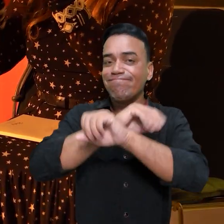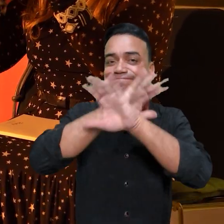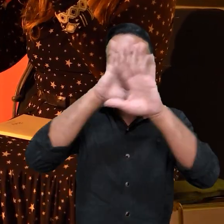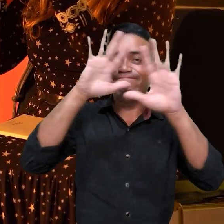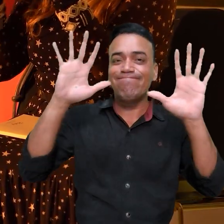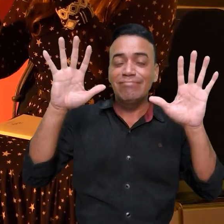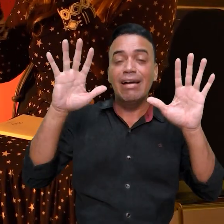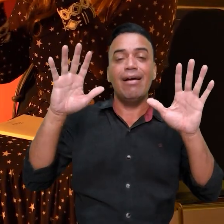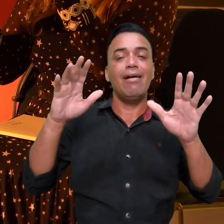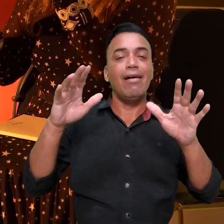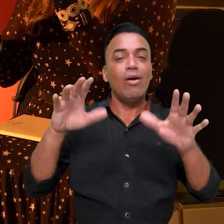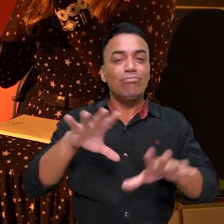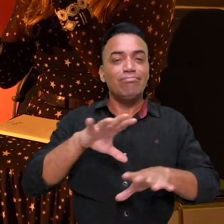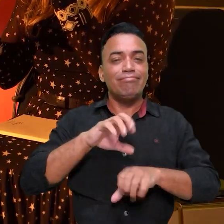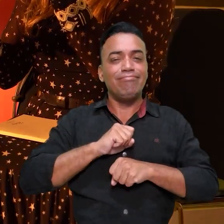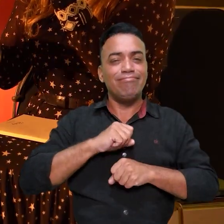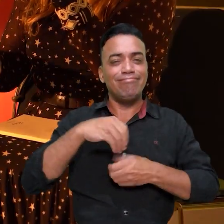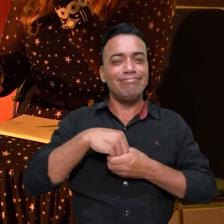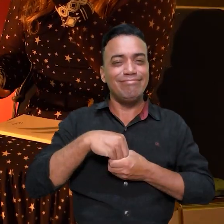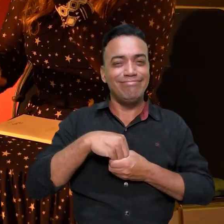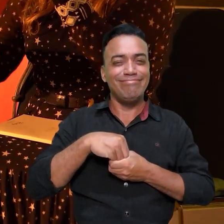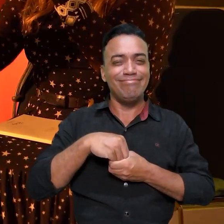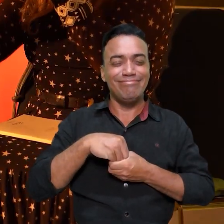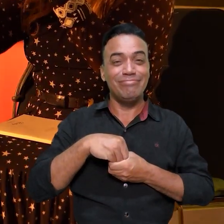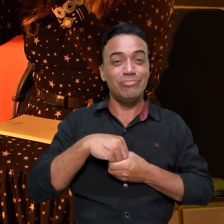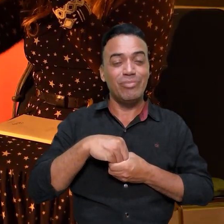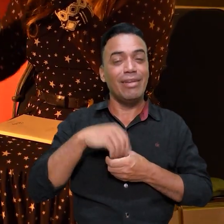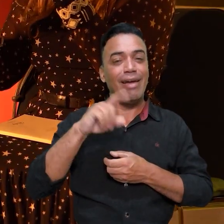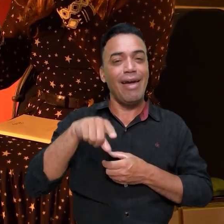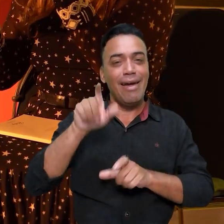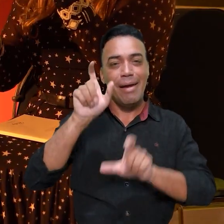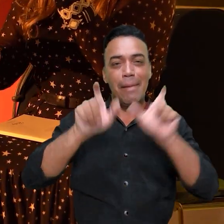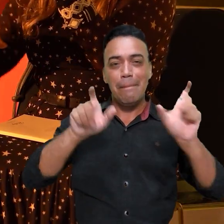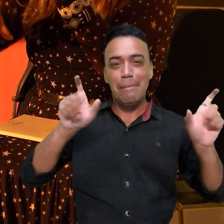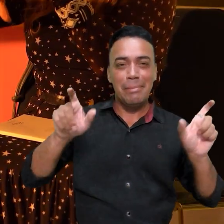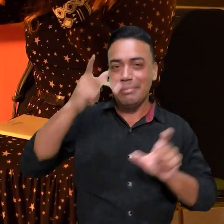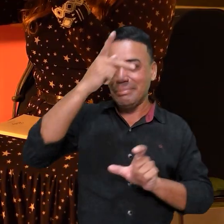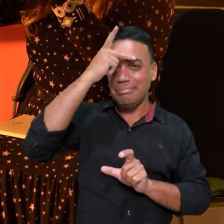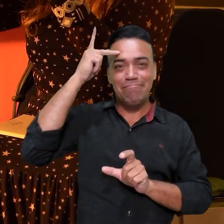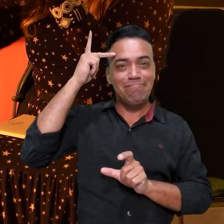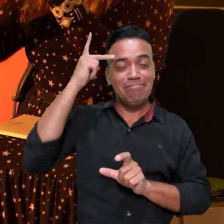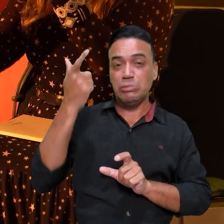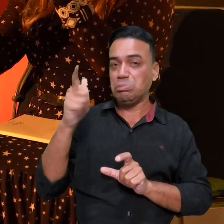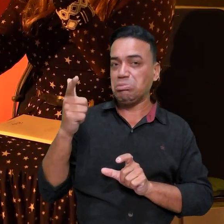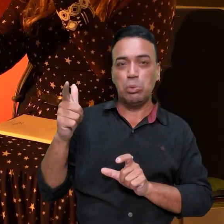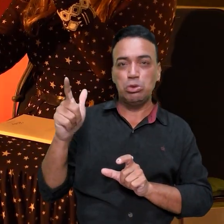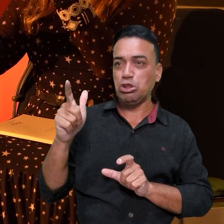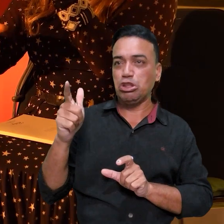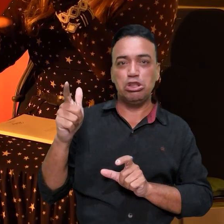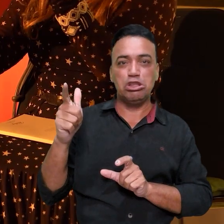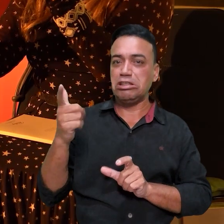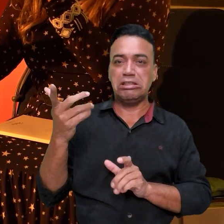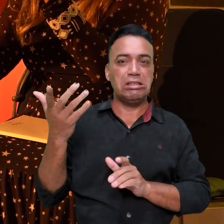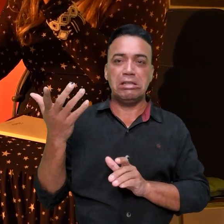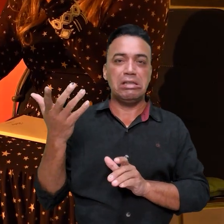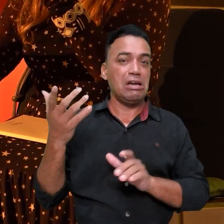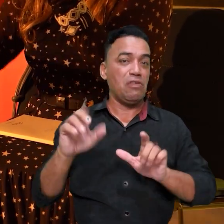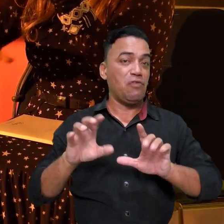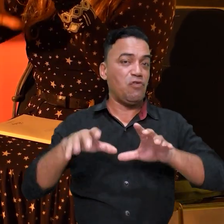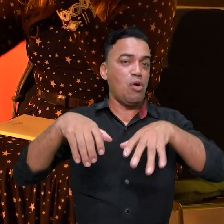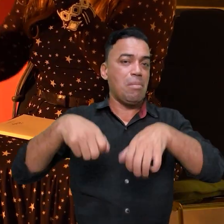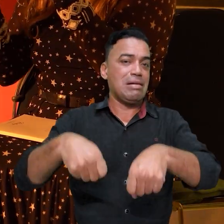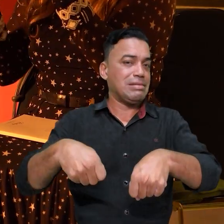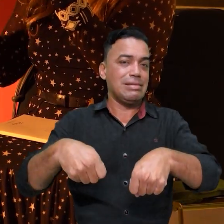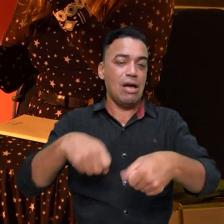clareza, eu carrego comigo isso, são pessoas que não tinham letra, não eram letradas,